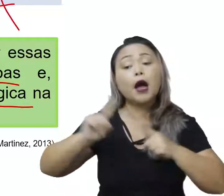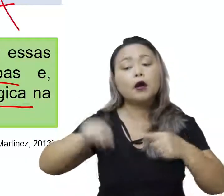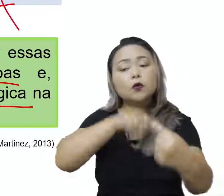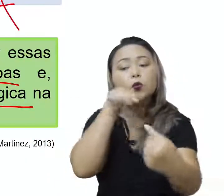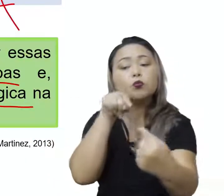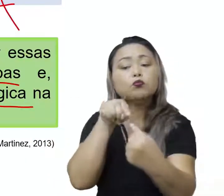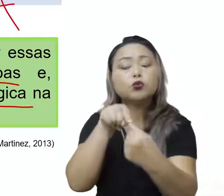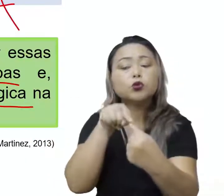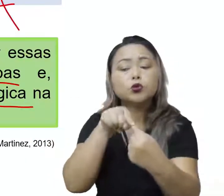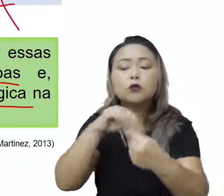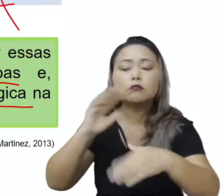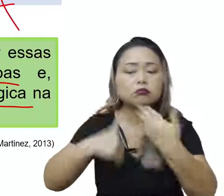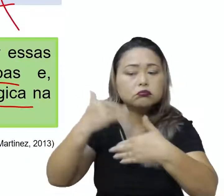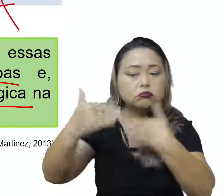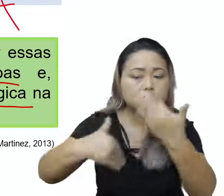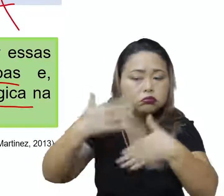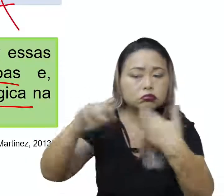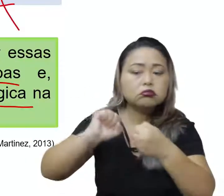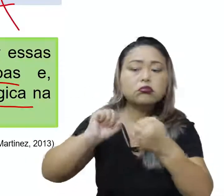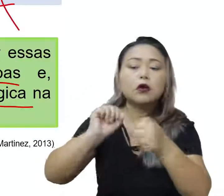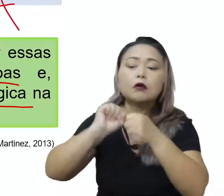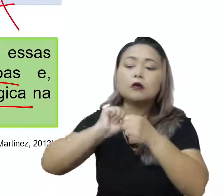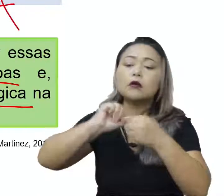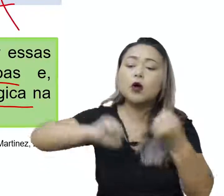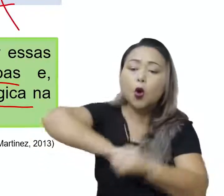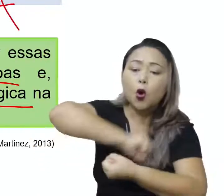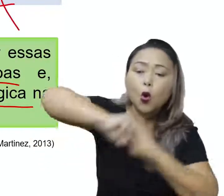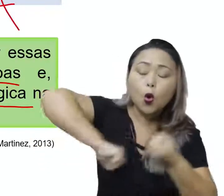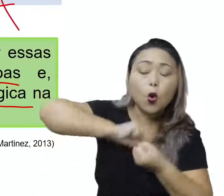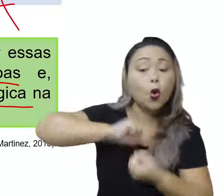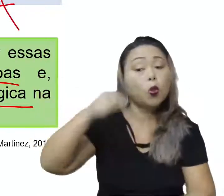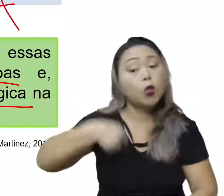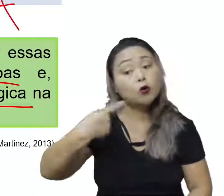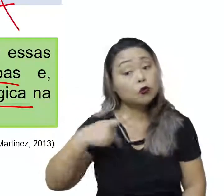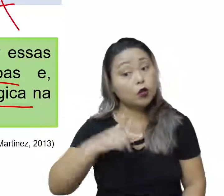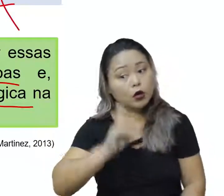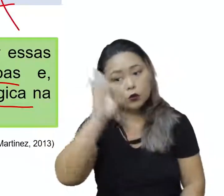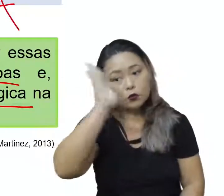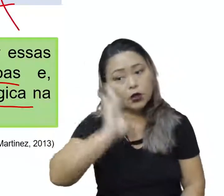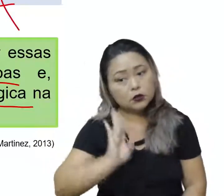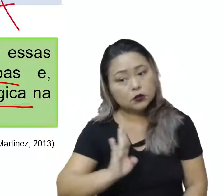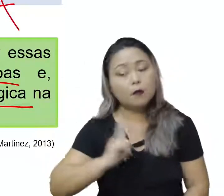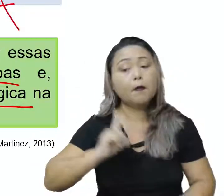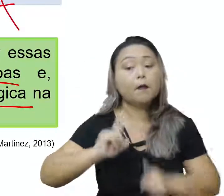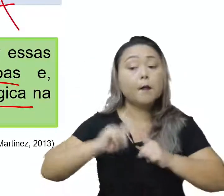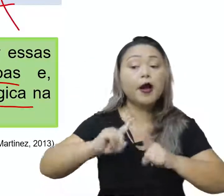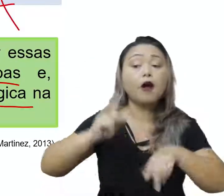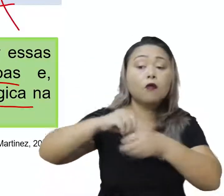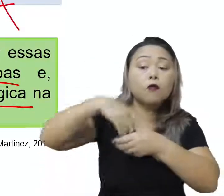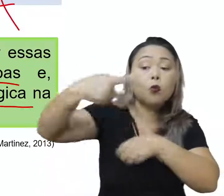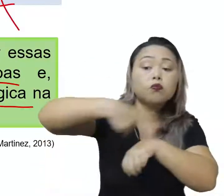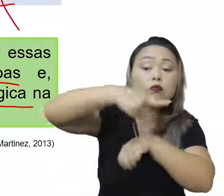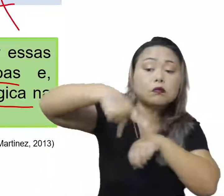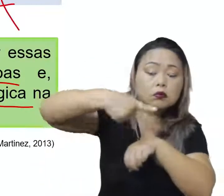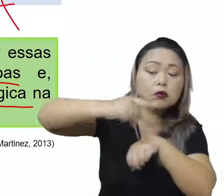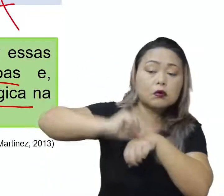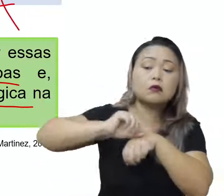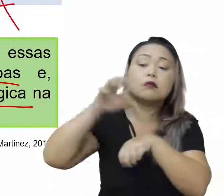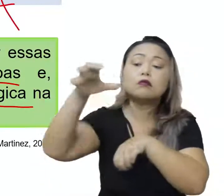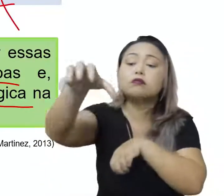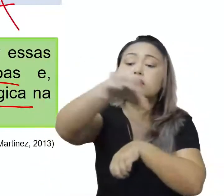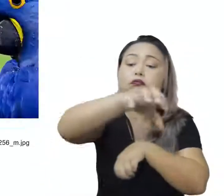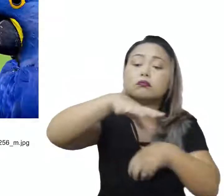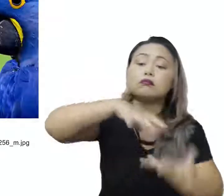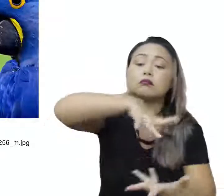desenvolvimento sustentável não só no Brasil, mas como elas são internacionais, elas agem em vários